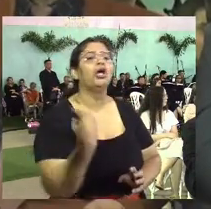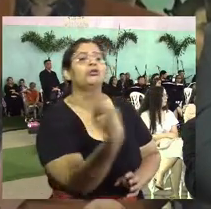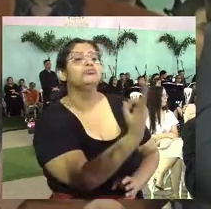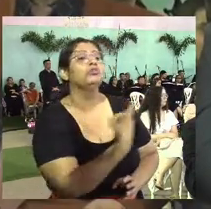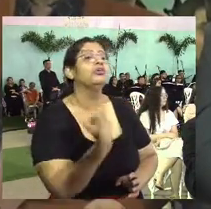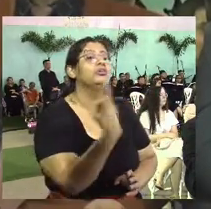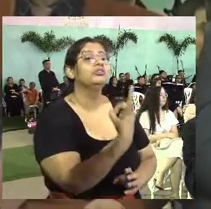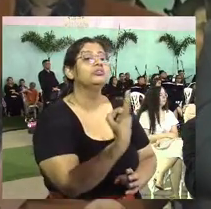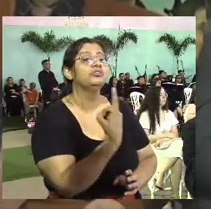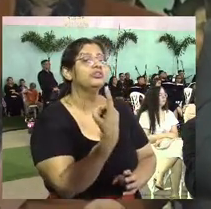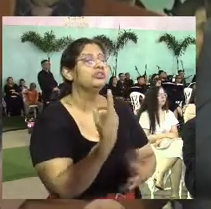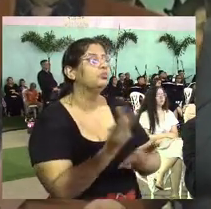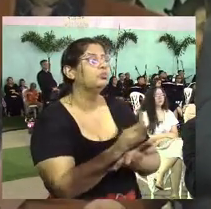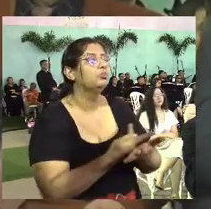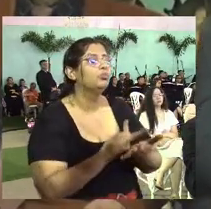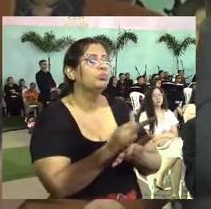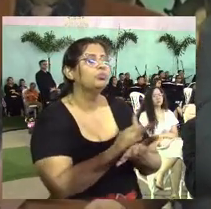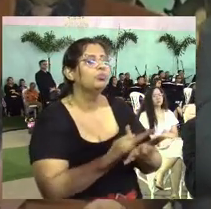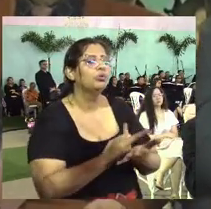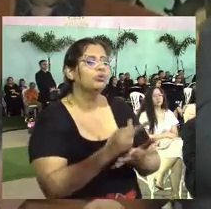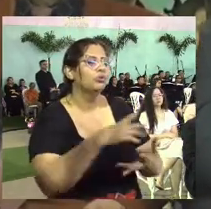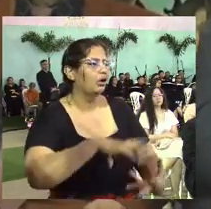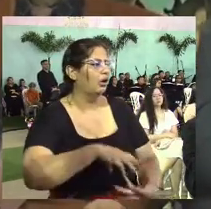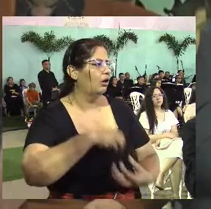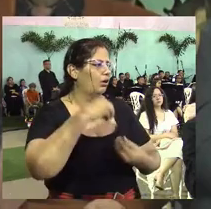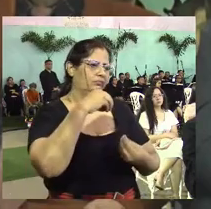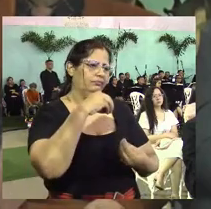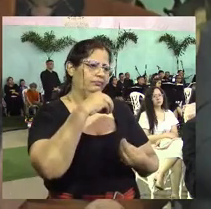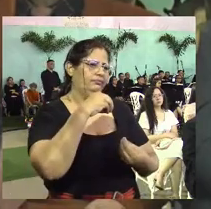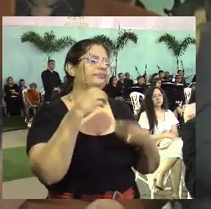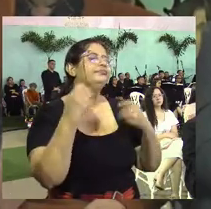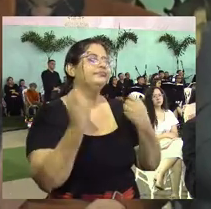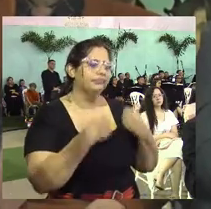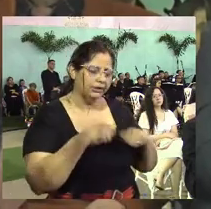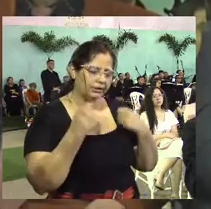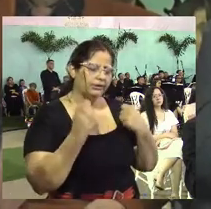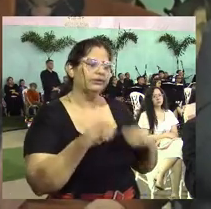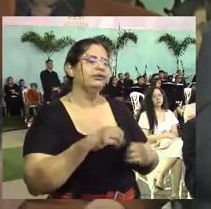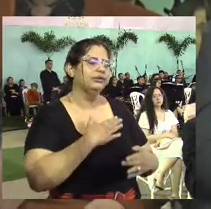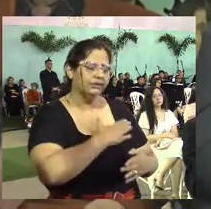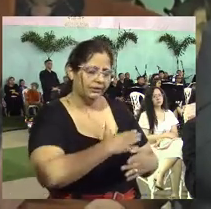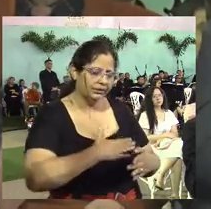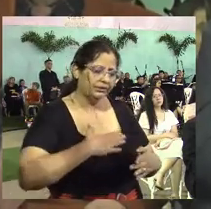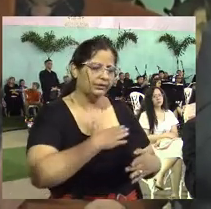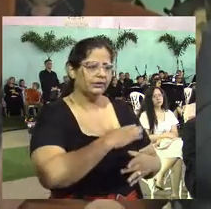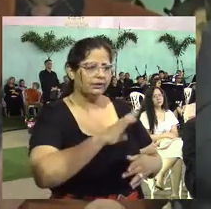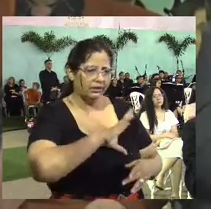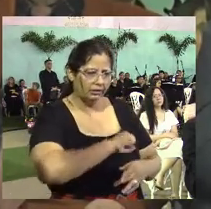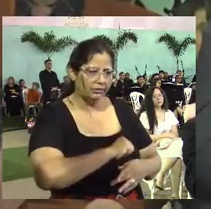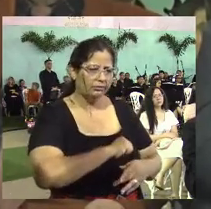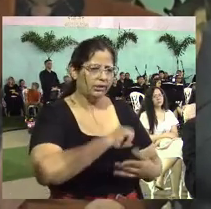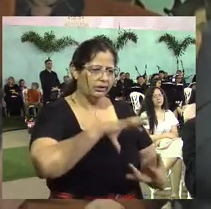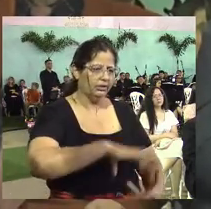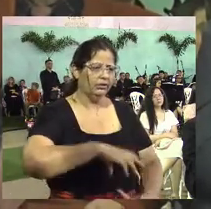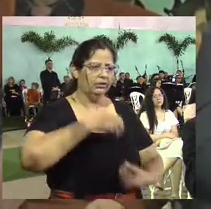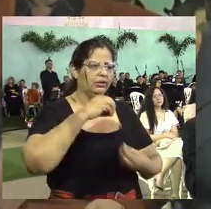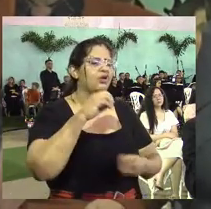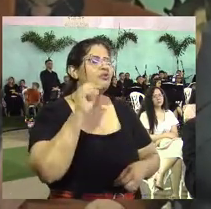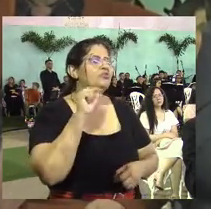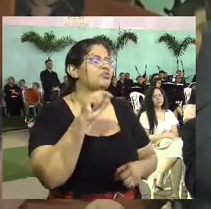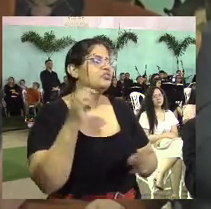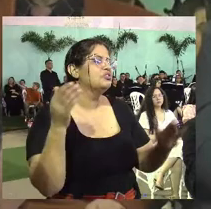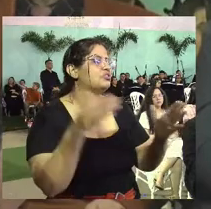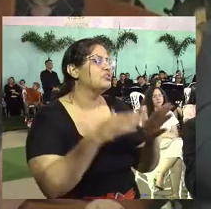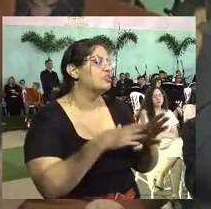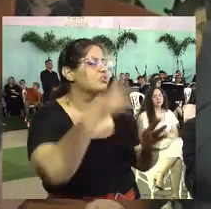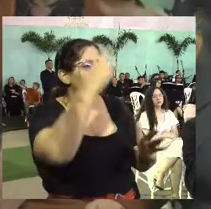a nossa vez de a gente se apaixonar por almas ganhará almas você chega para pessoa onde você